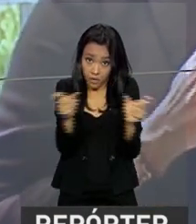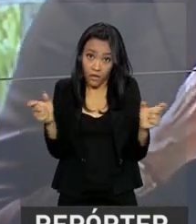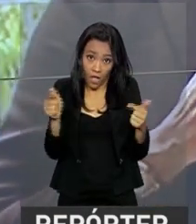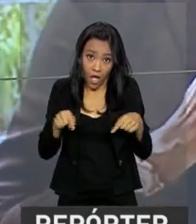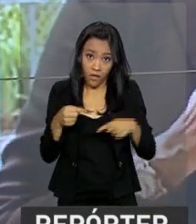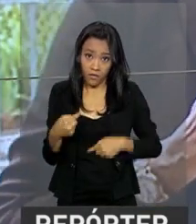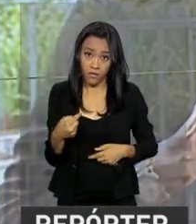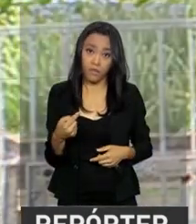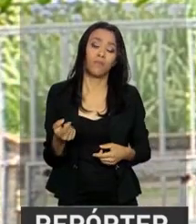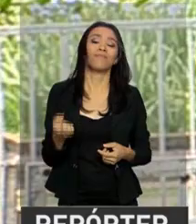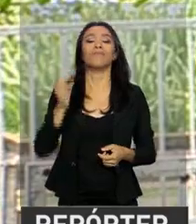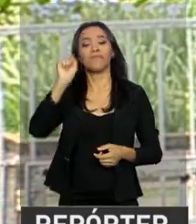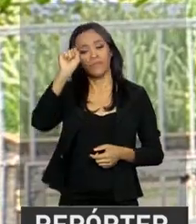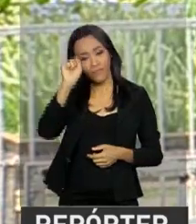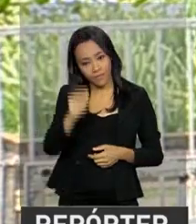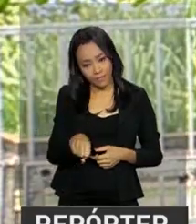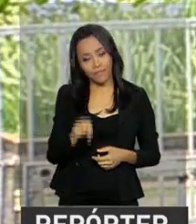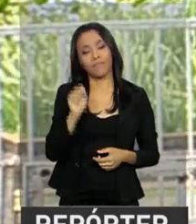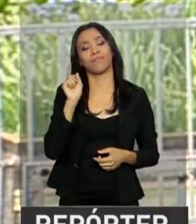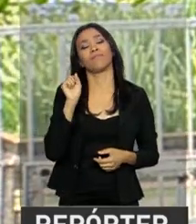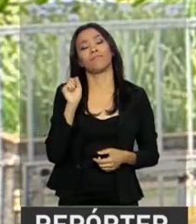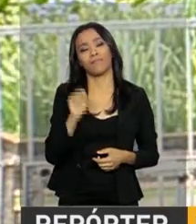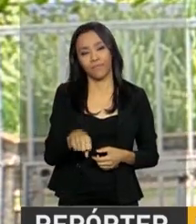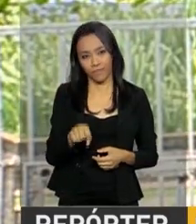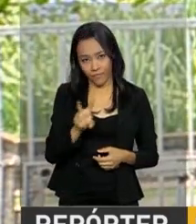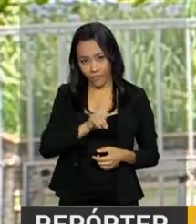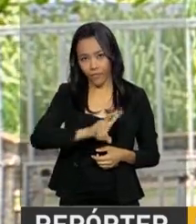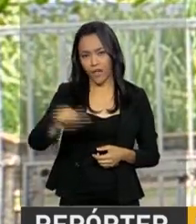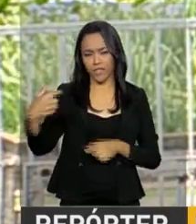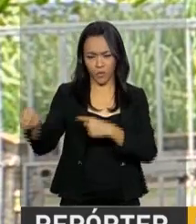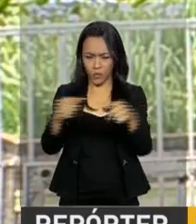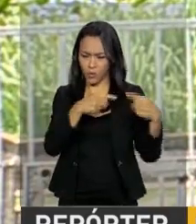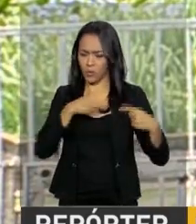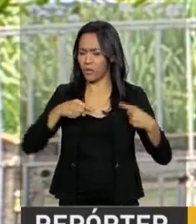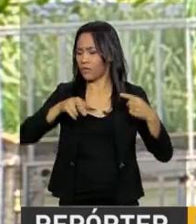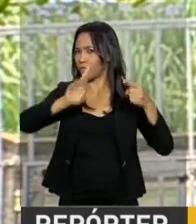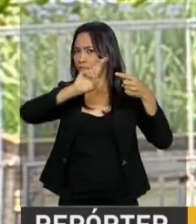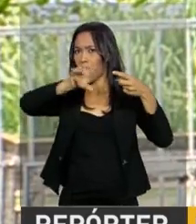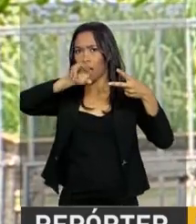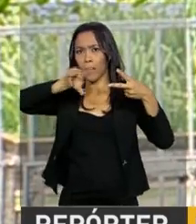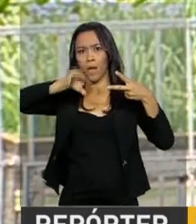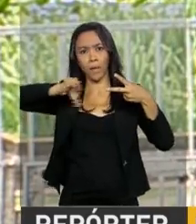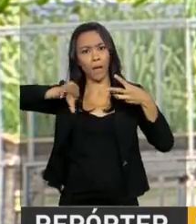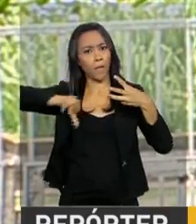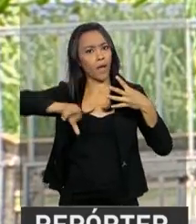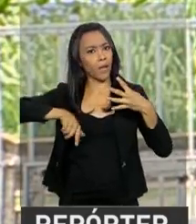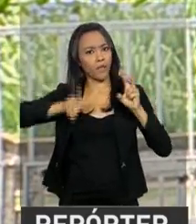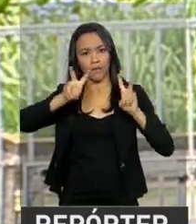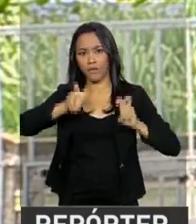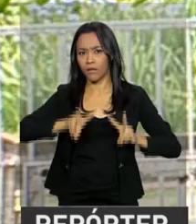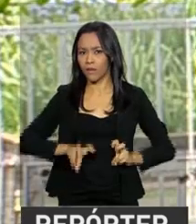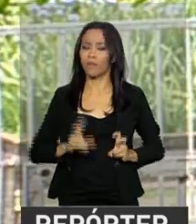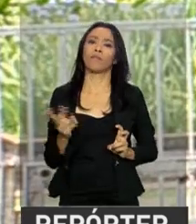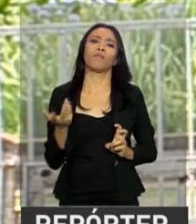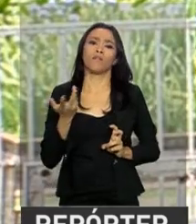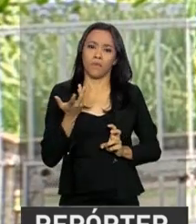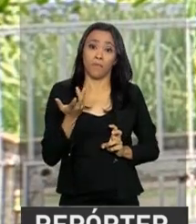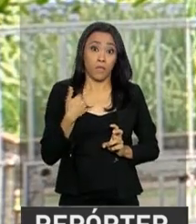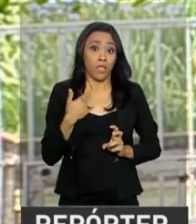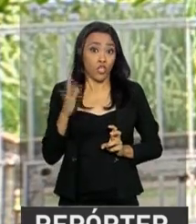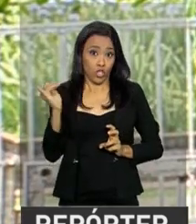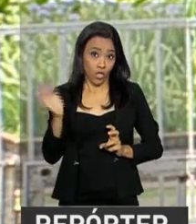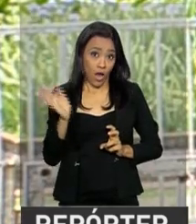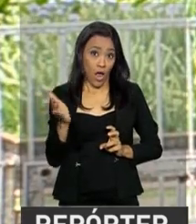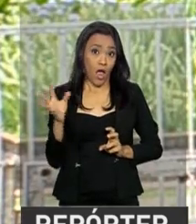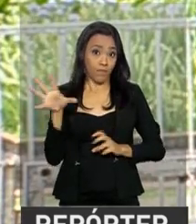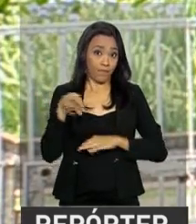é exatamente Leandro vão ser discutidos entre vários assuntos vários compromissos aí que a gente pode ouvir aí